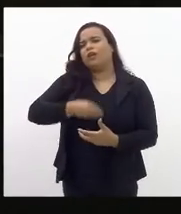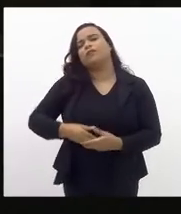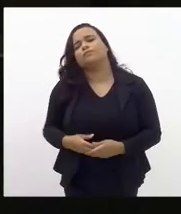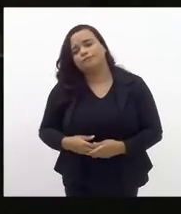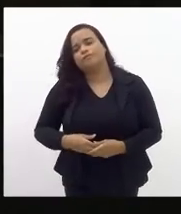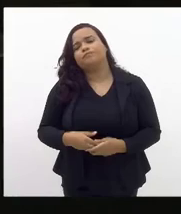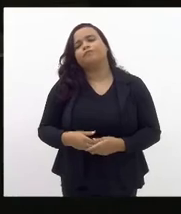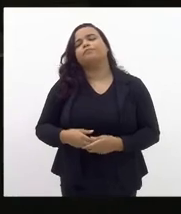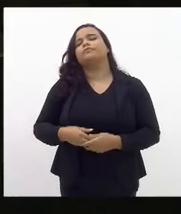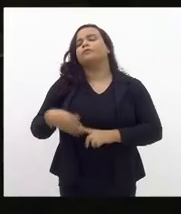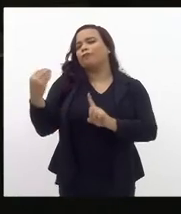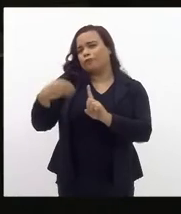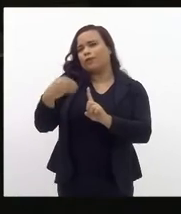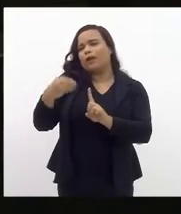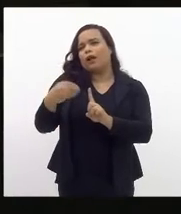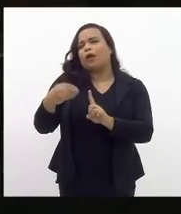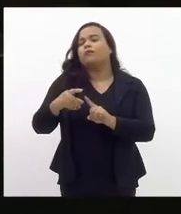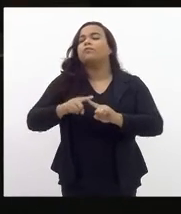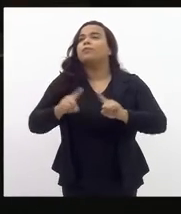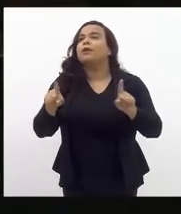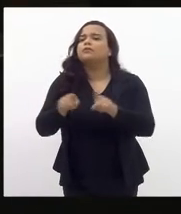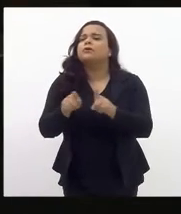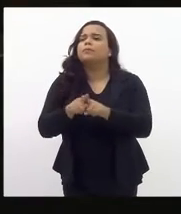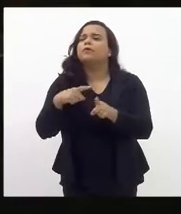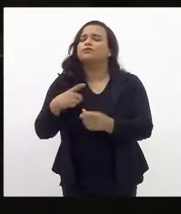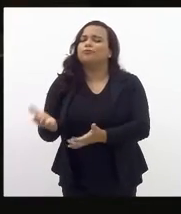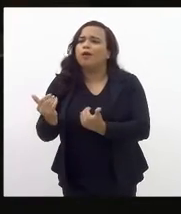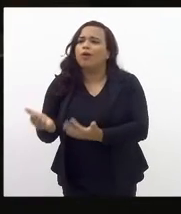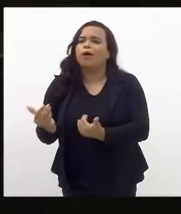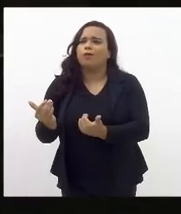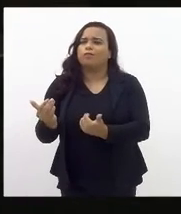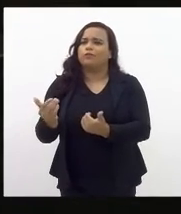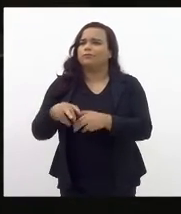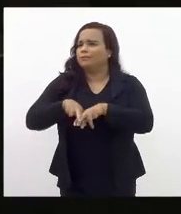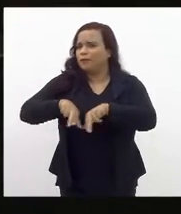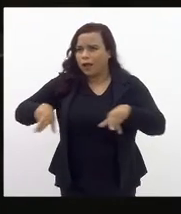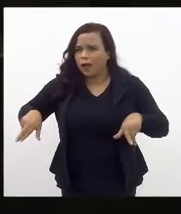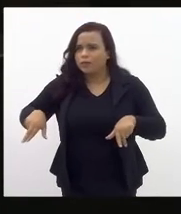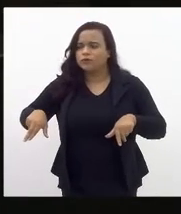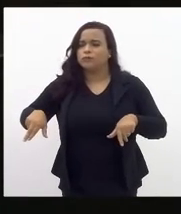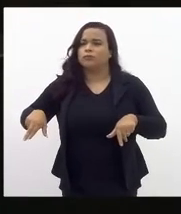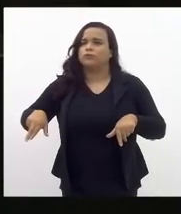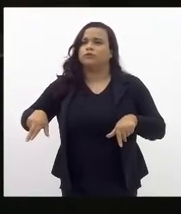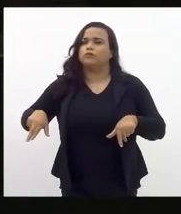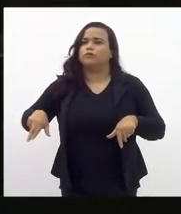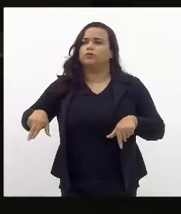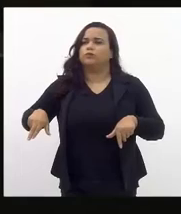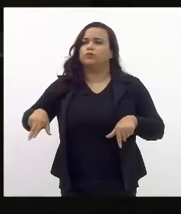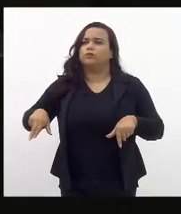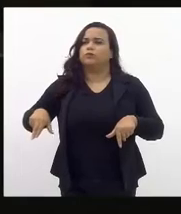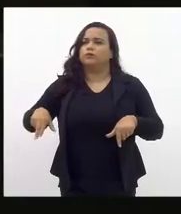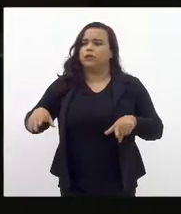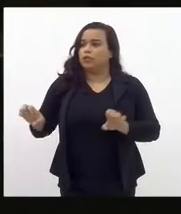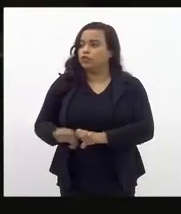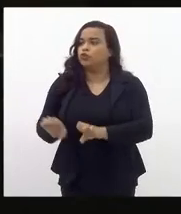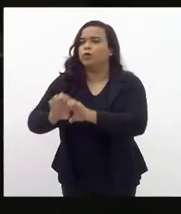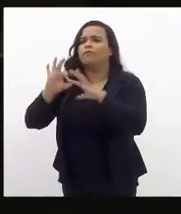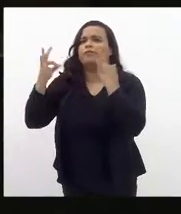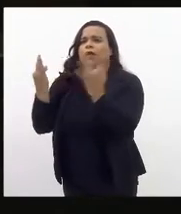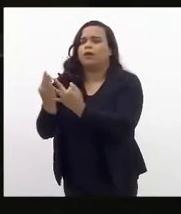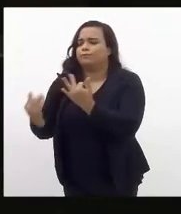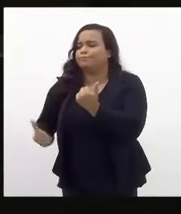não só isso. Jovens e adolescentes que não têm a sua estrutura